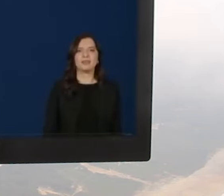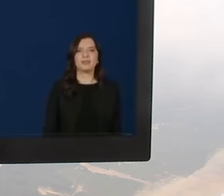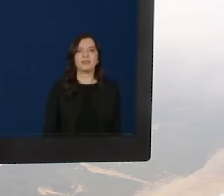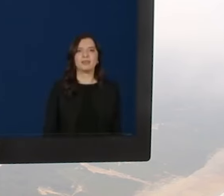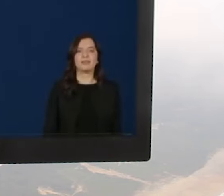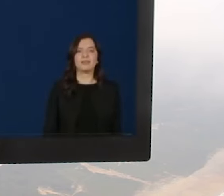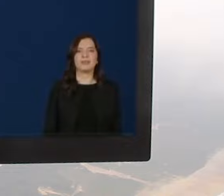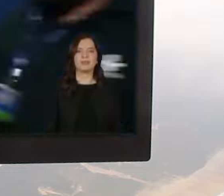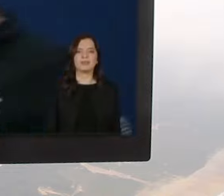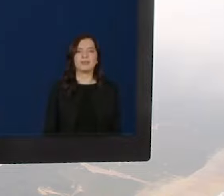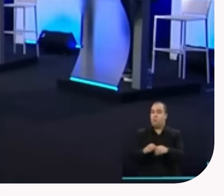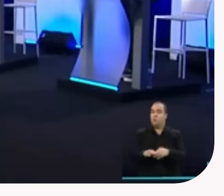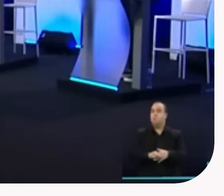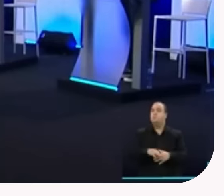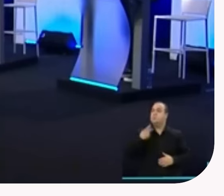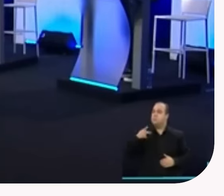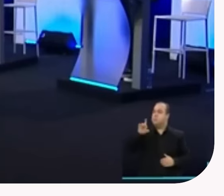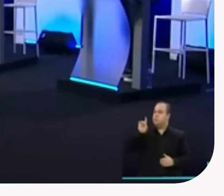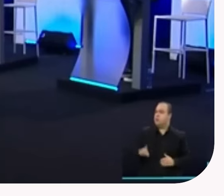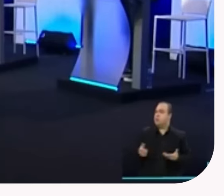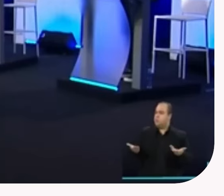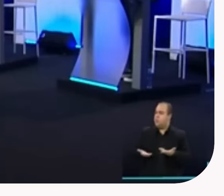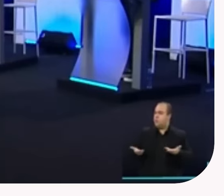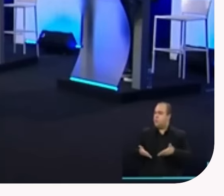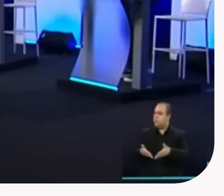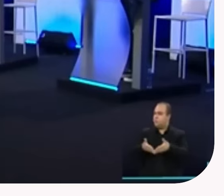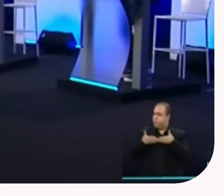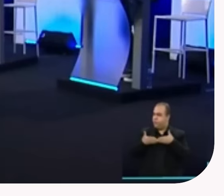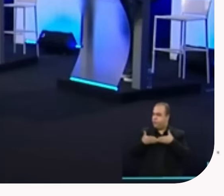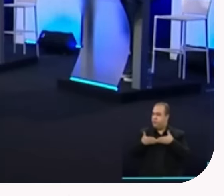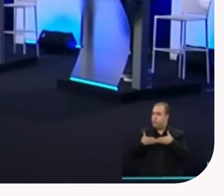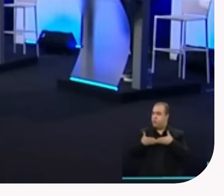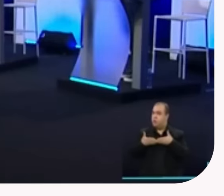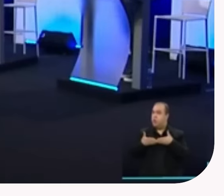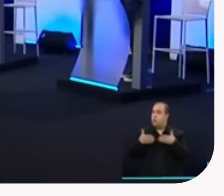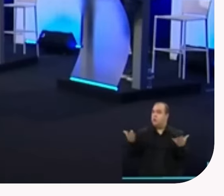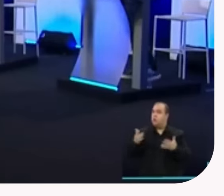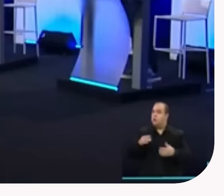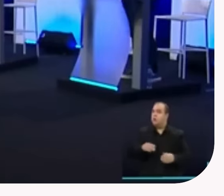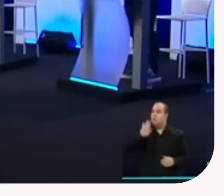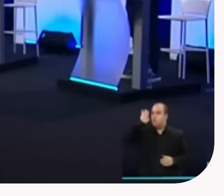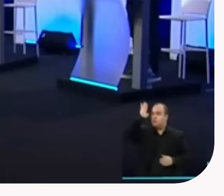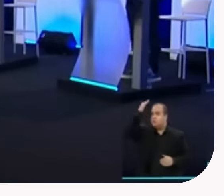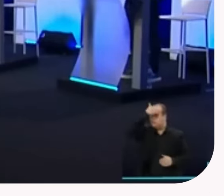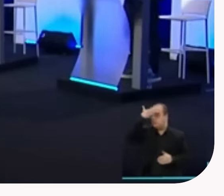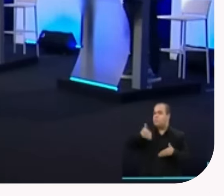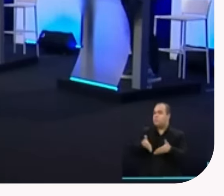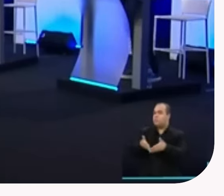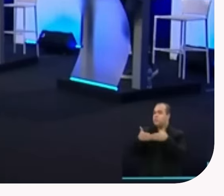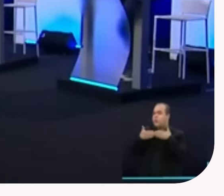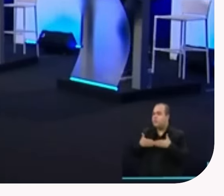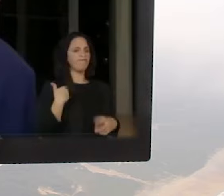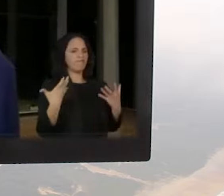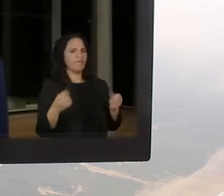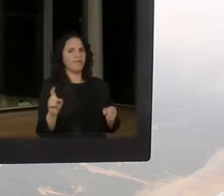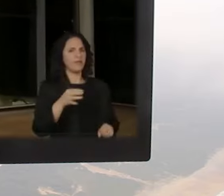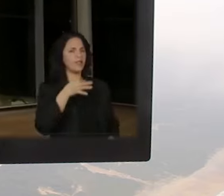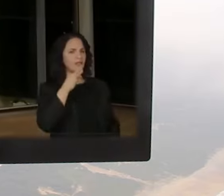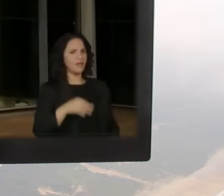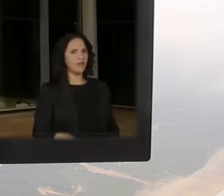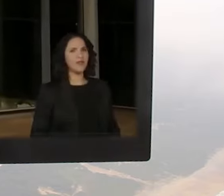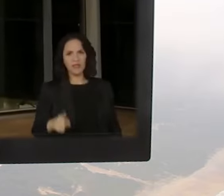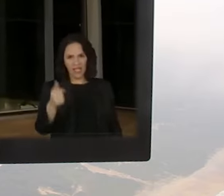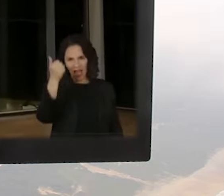Nossos comerciais, por favor. Uma coisa espetacular, eu nem tô falando da cadeirada ou só da cadeirada. Você não